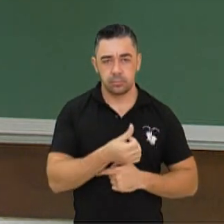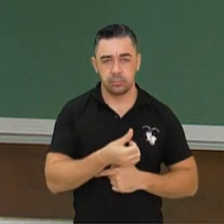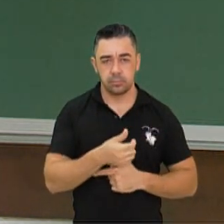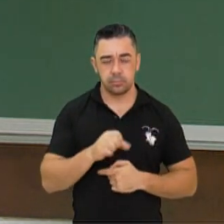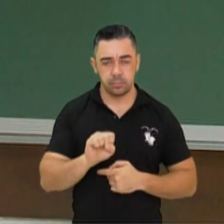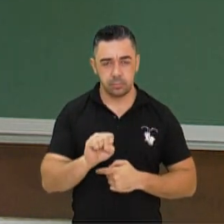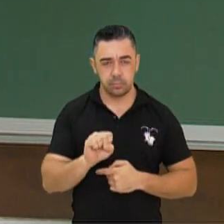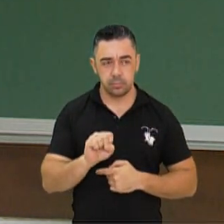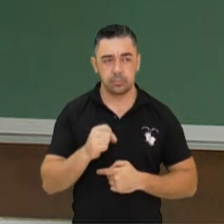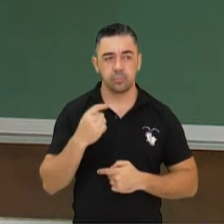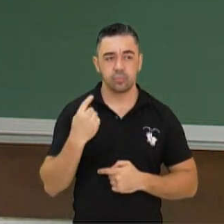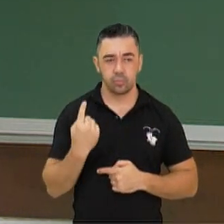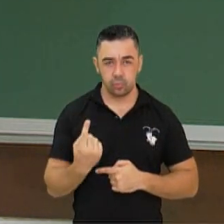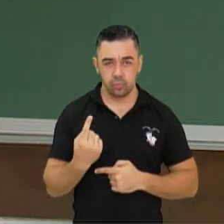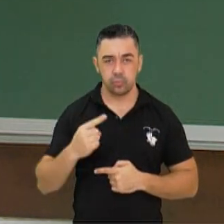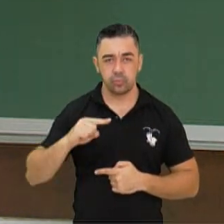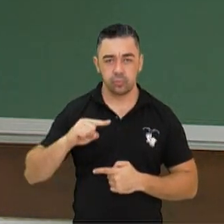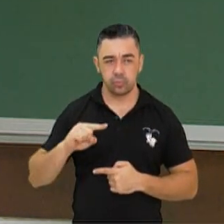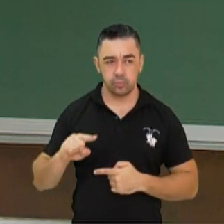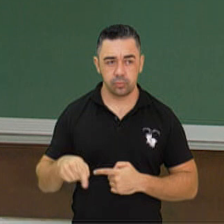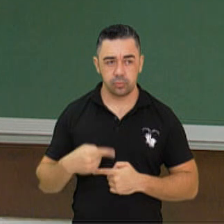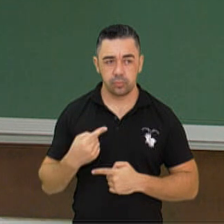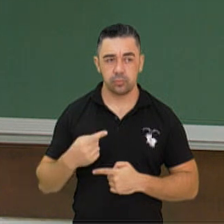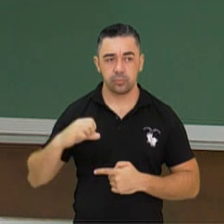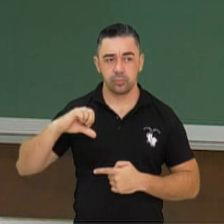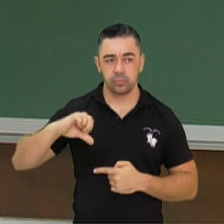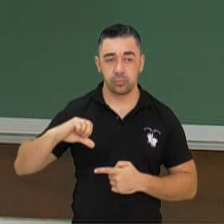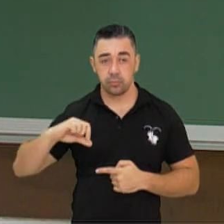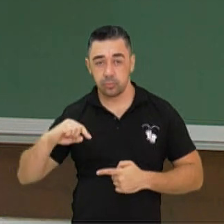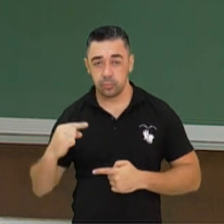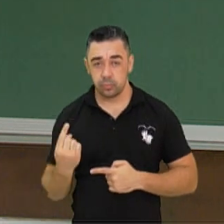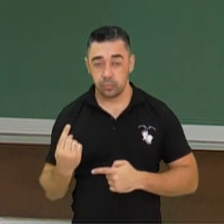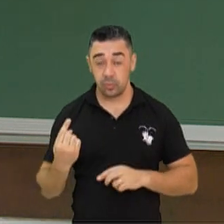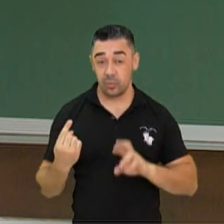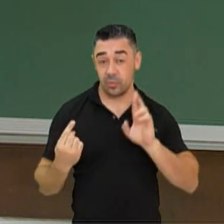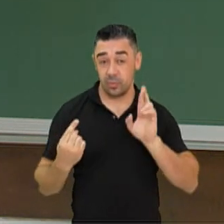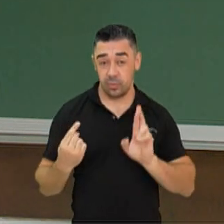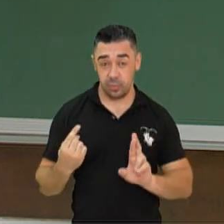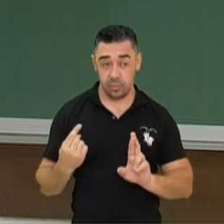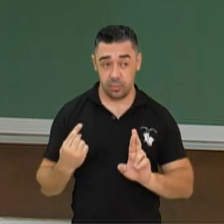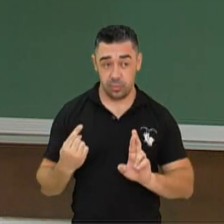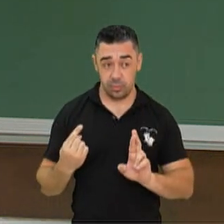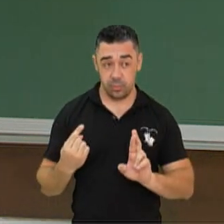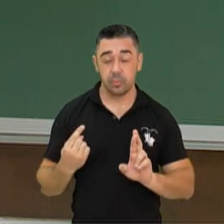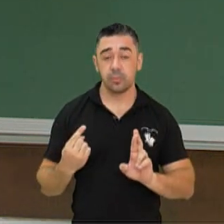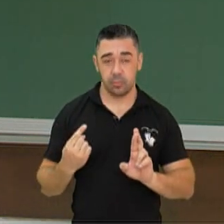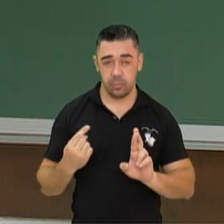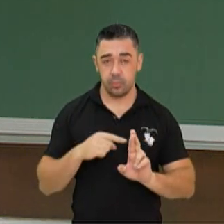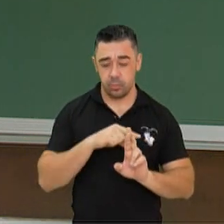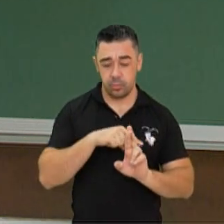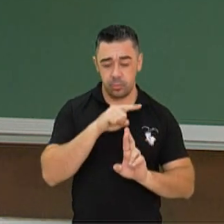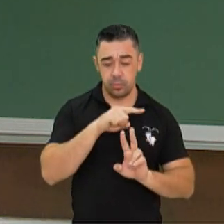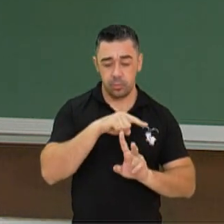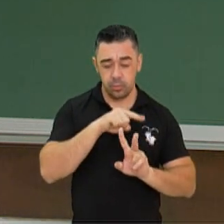ficou 1,91. E aproximadamente a raiz quadrada de 1,91